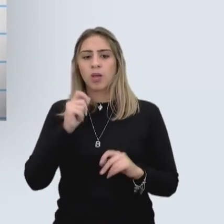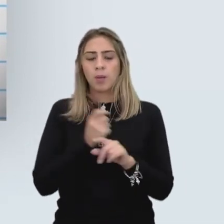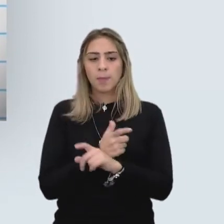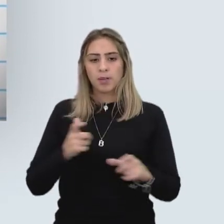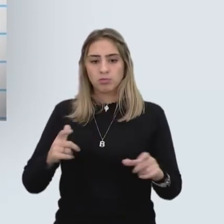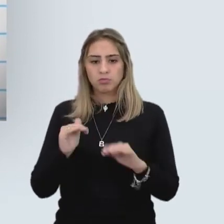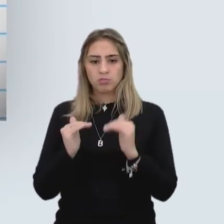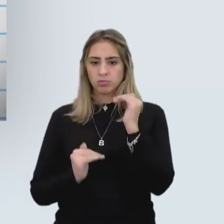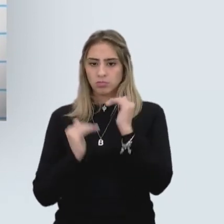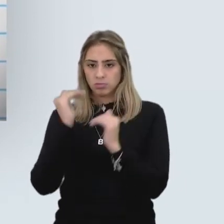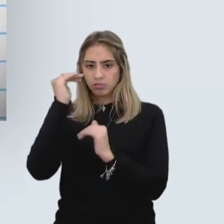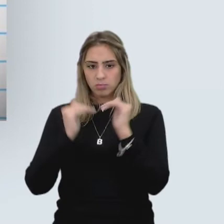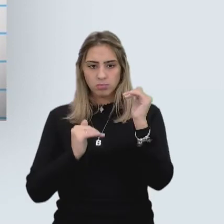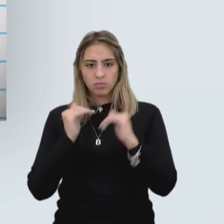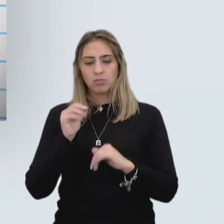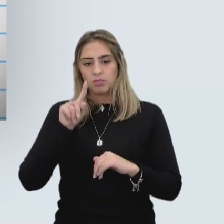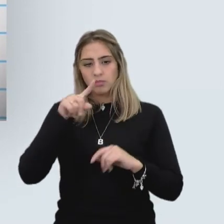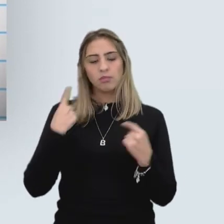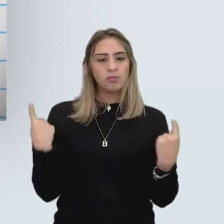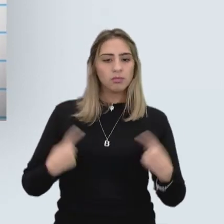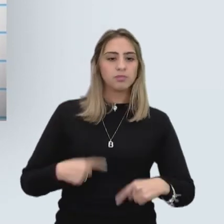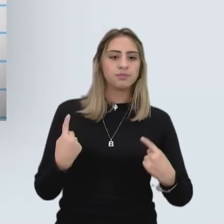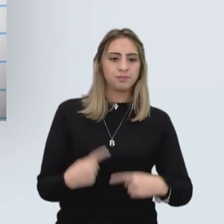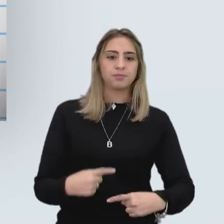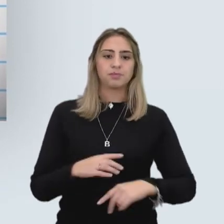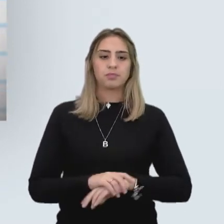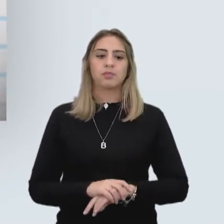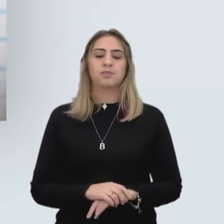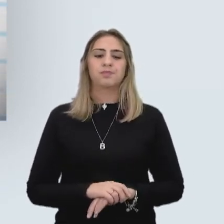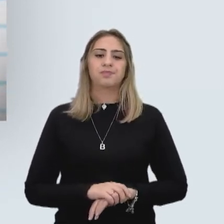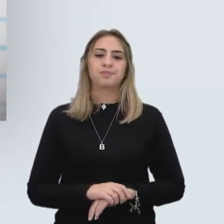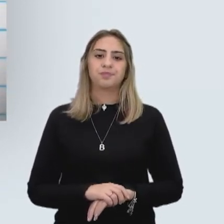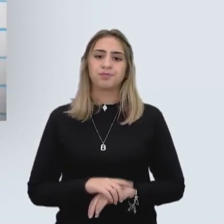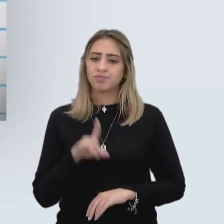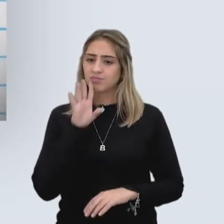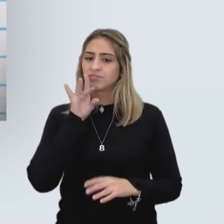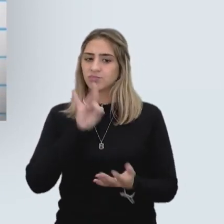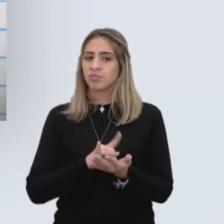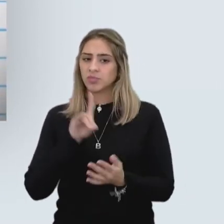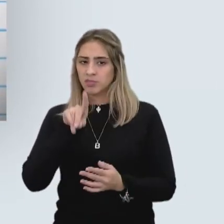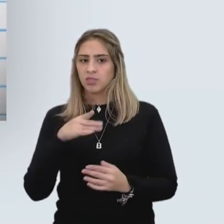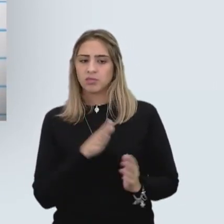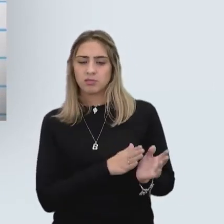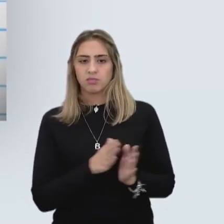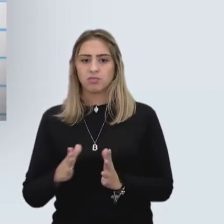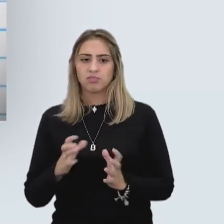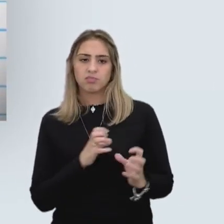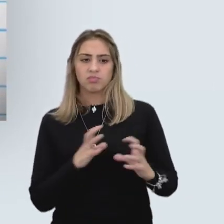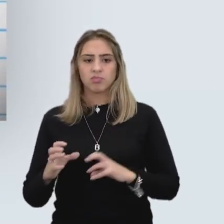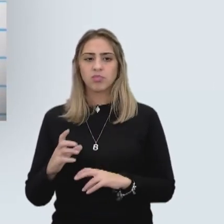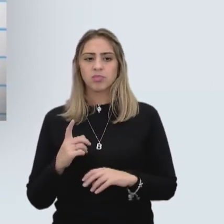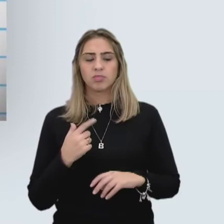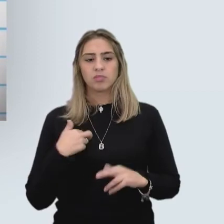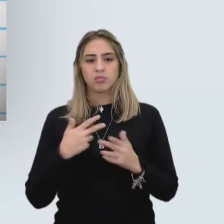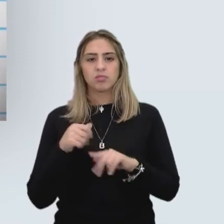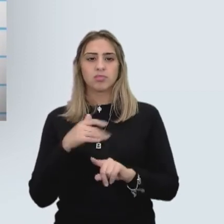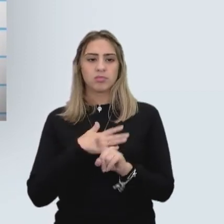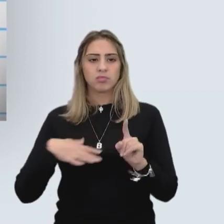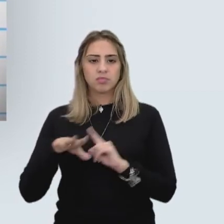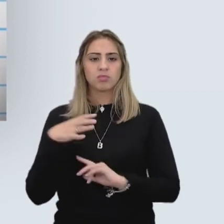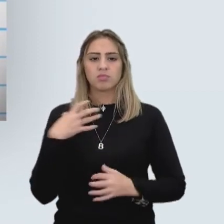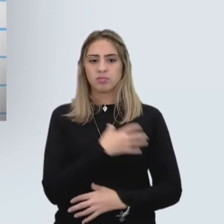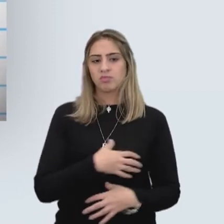da desigualdade de renda seria o desafio definitivo de nossa era. De fato, ela causa descontentamento e imobilidade social, o que gera